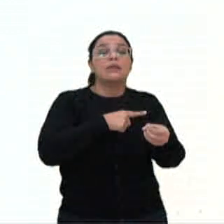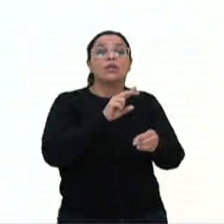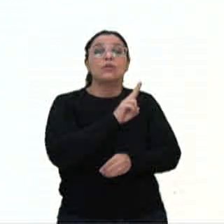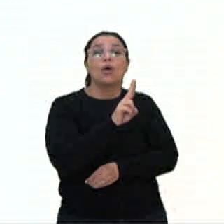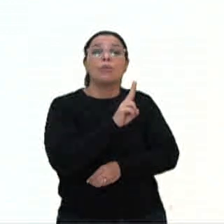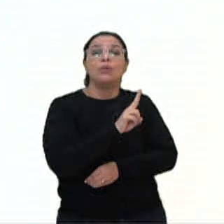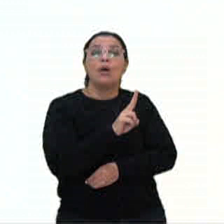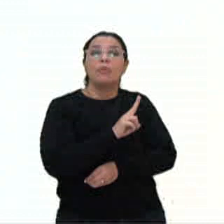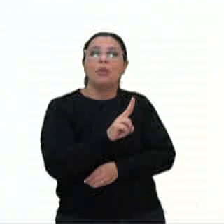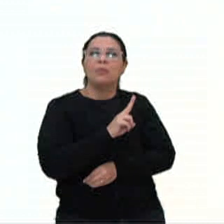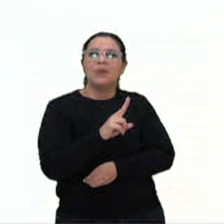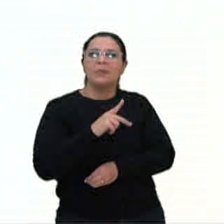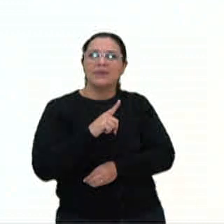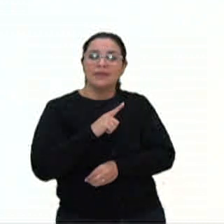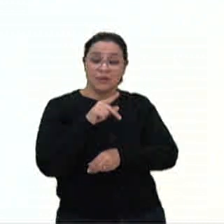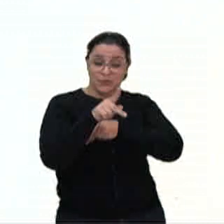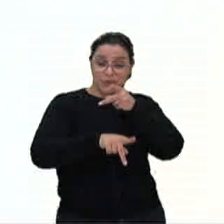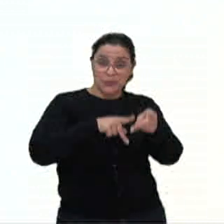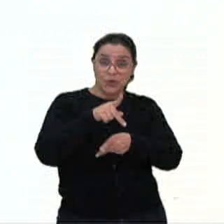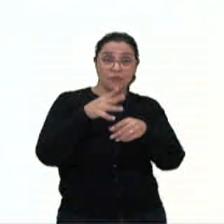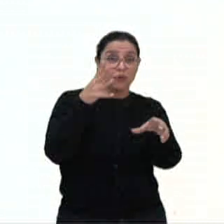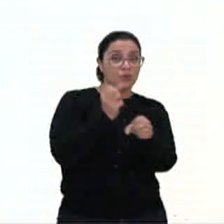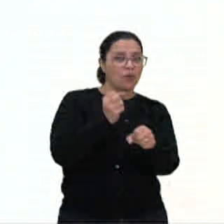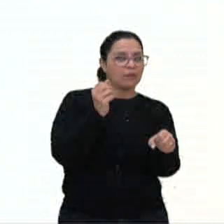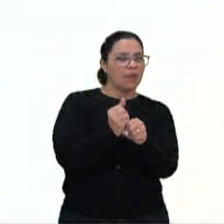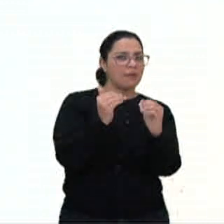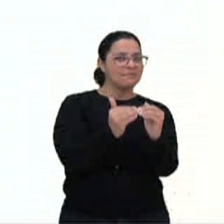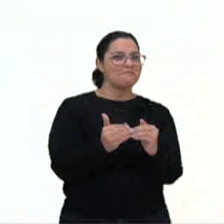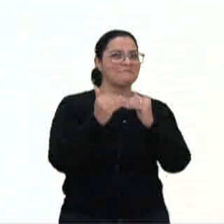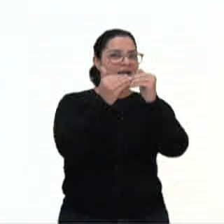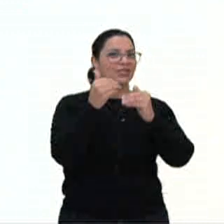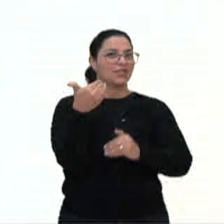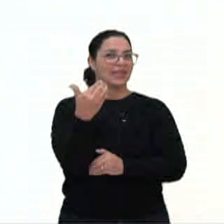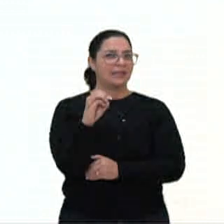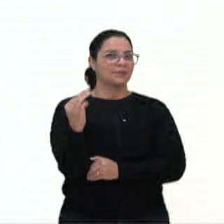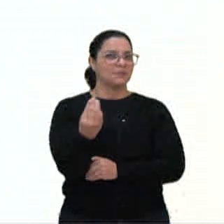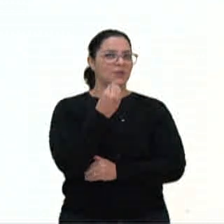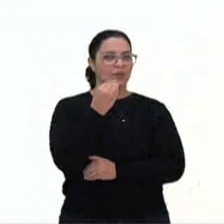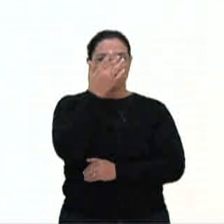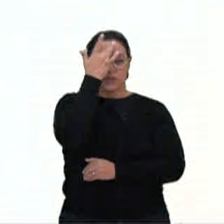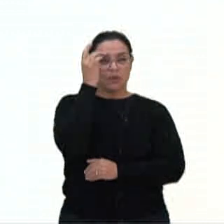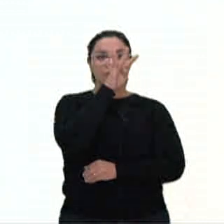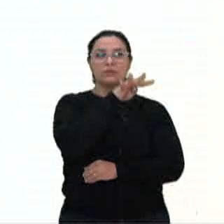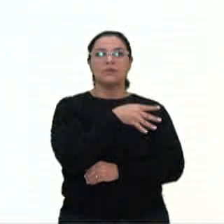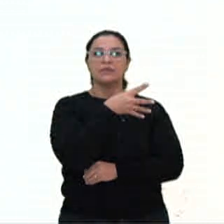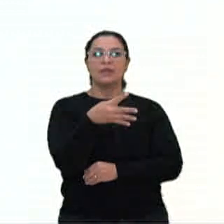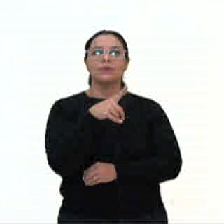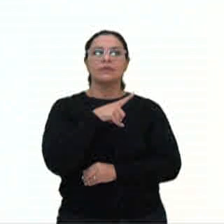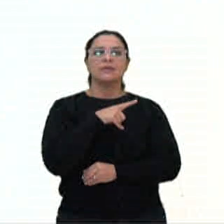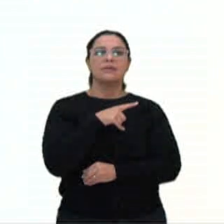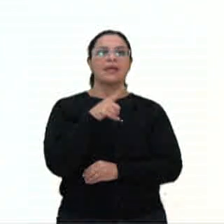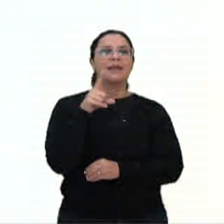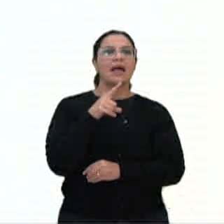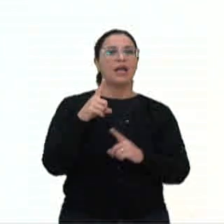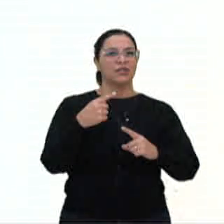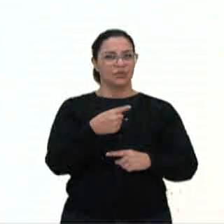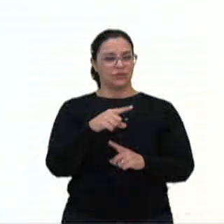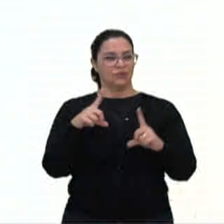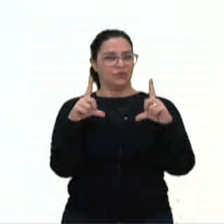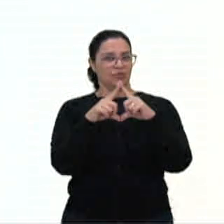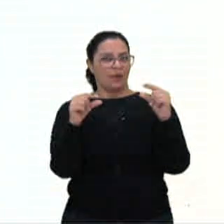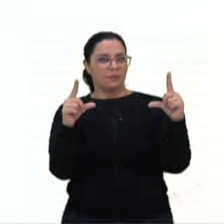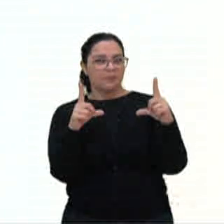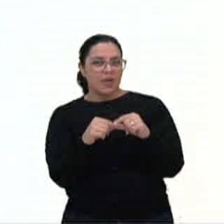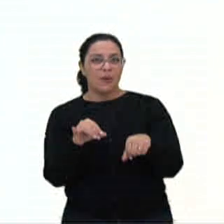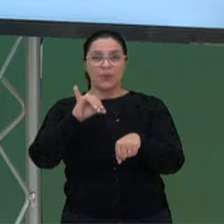né, que tem uma população acima dos 10 milhões? Então nós começamos lá com Tóquio, no Japão, que